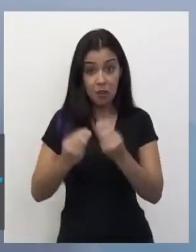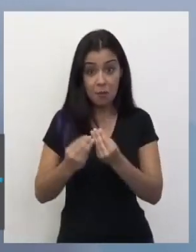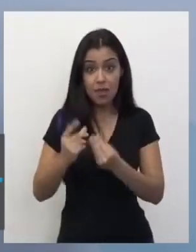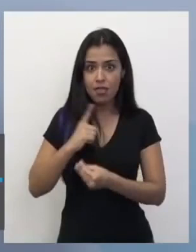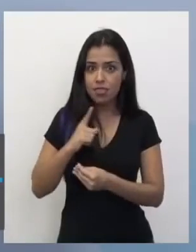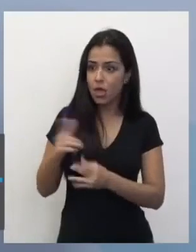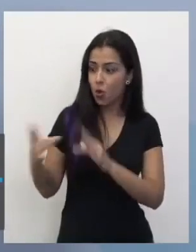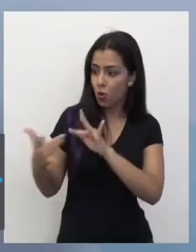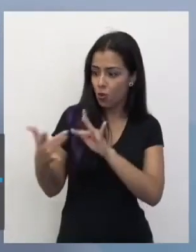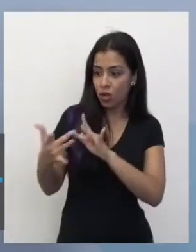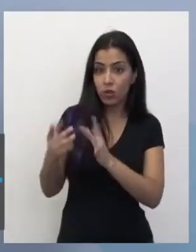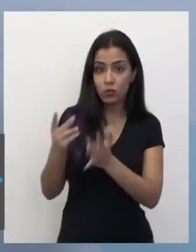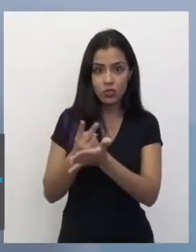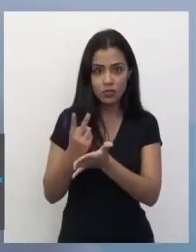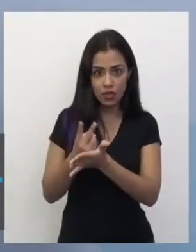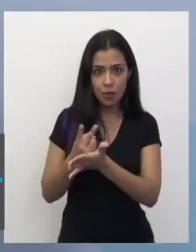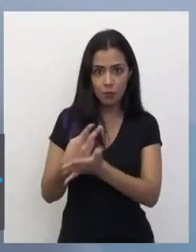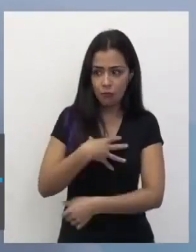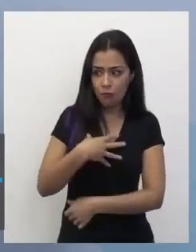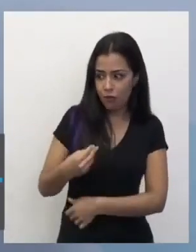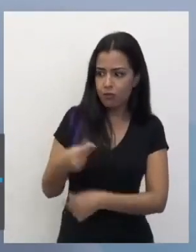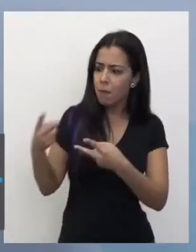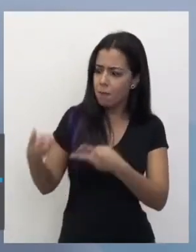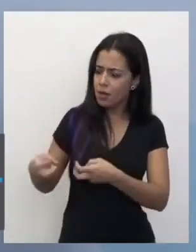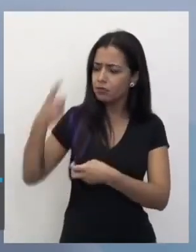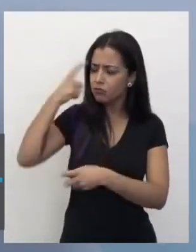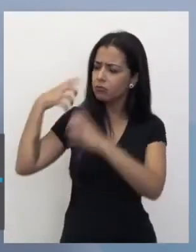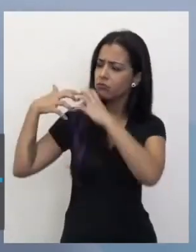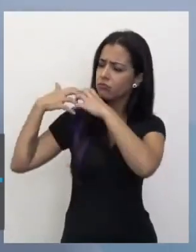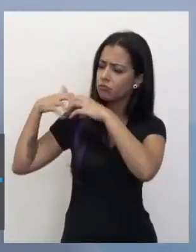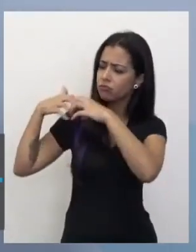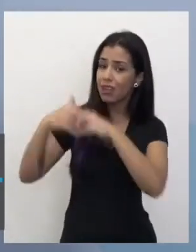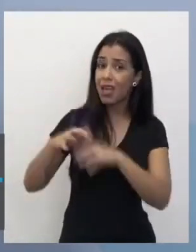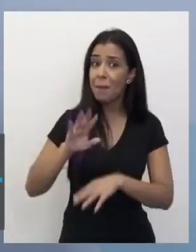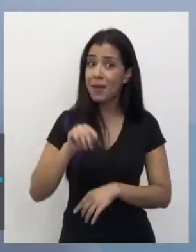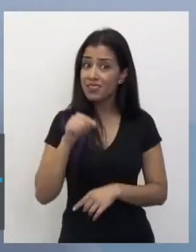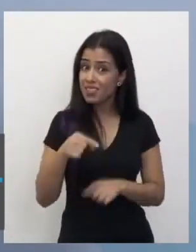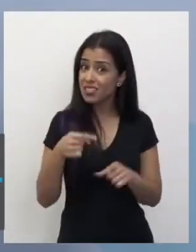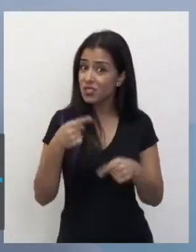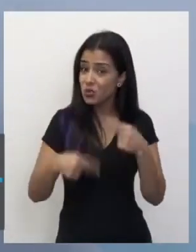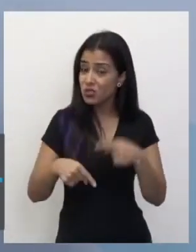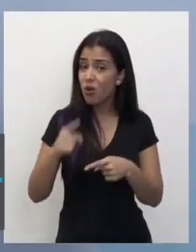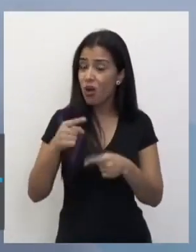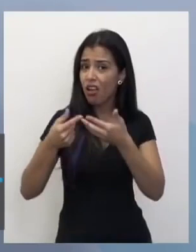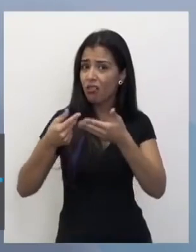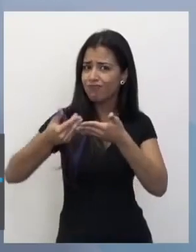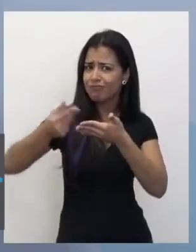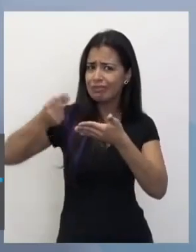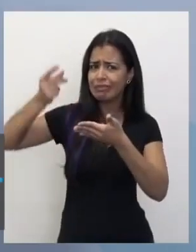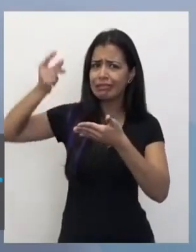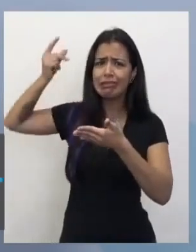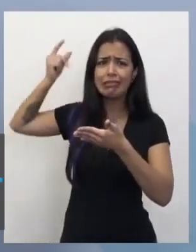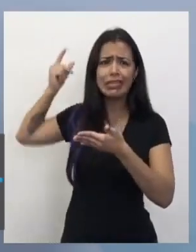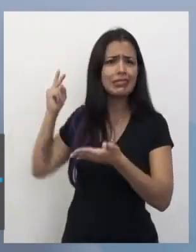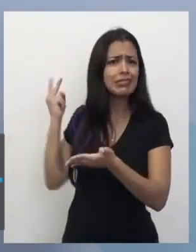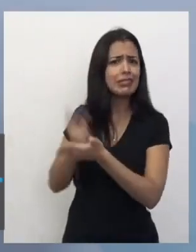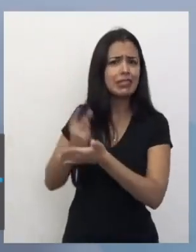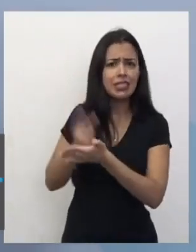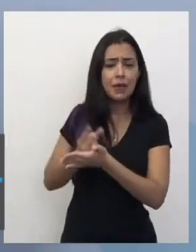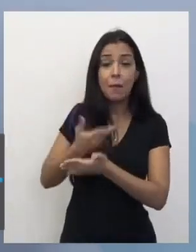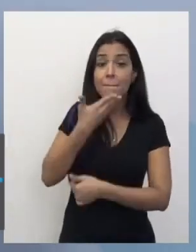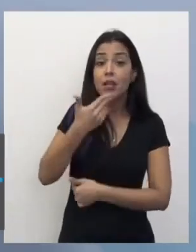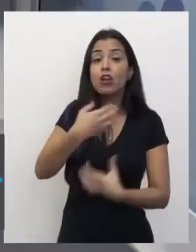reflexão sobre isso. Mas, gente, é uma discussão de milênios, nem de século. Qual a melhor forma de educar? E a gente continua